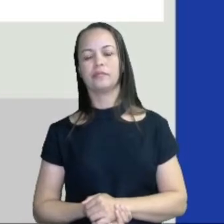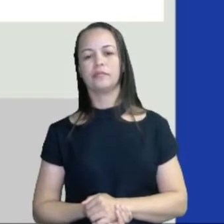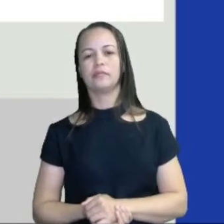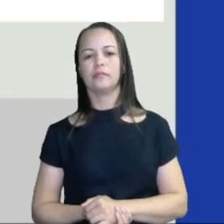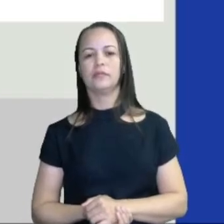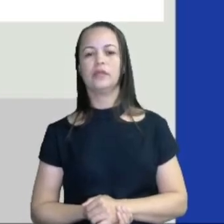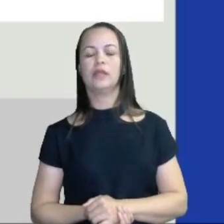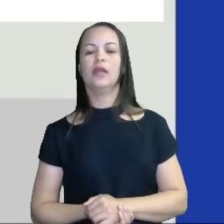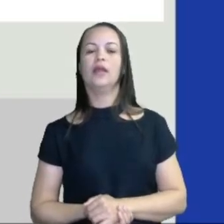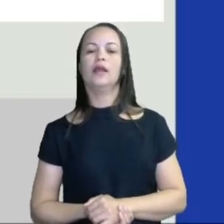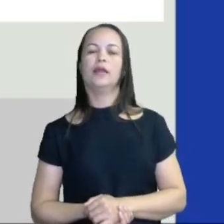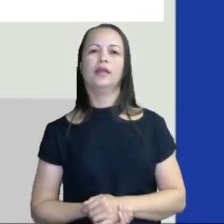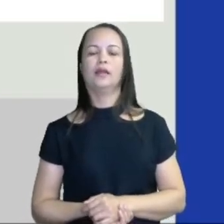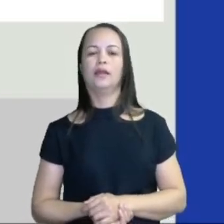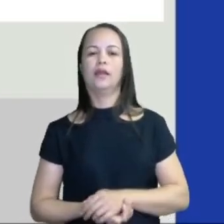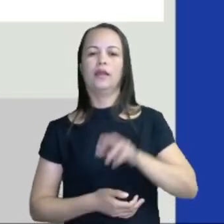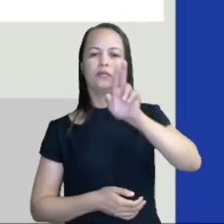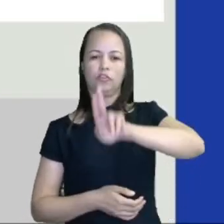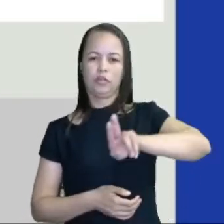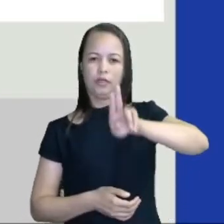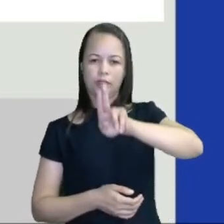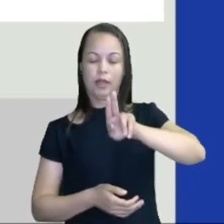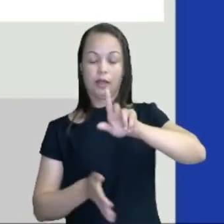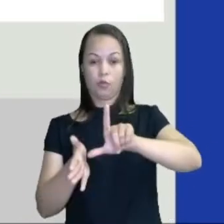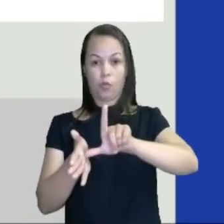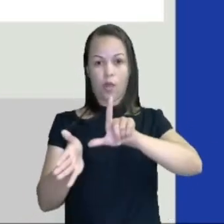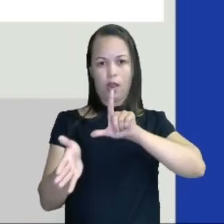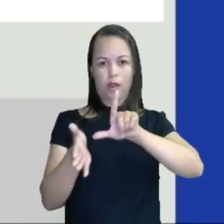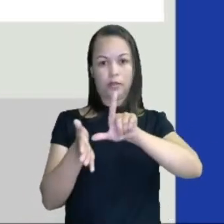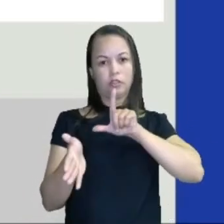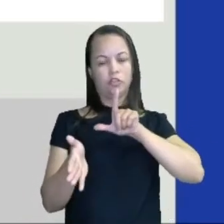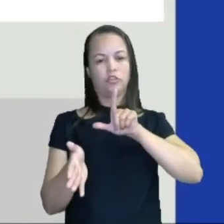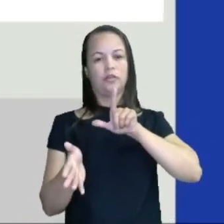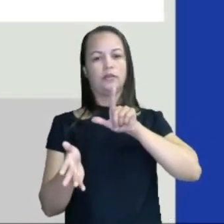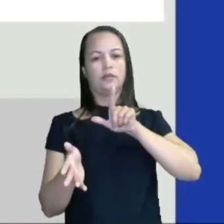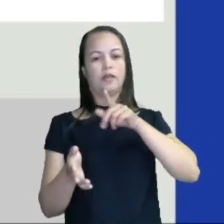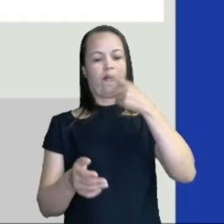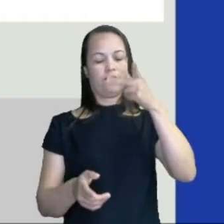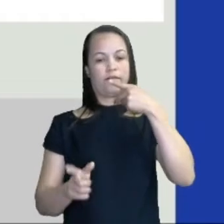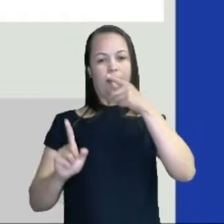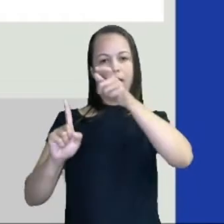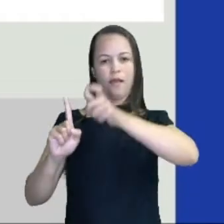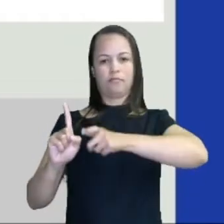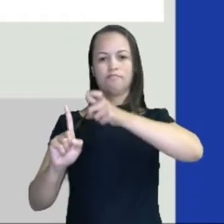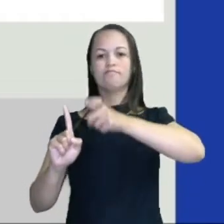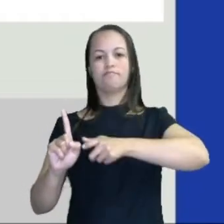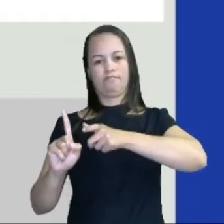Ele é utilizado antes da fala de um personagem,